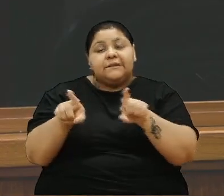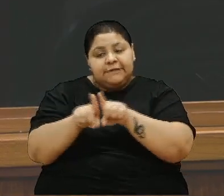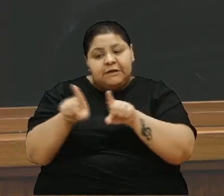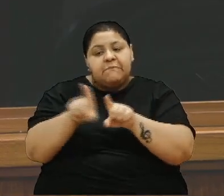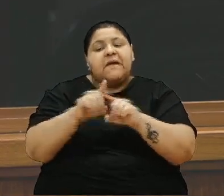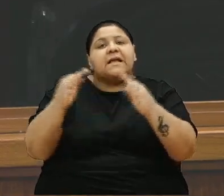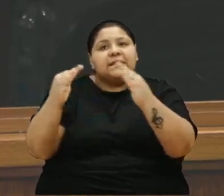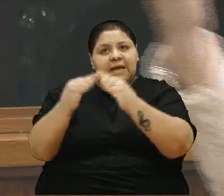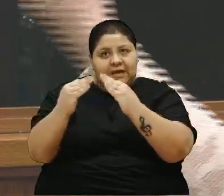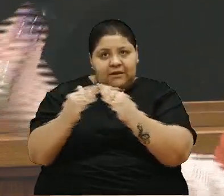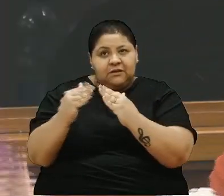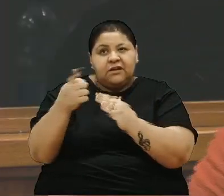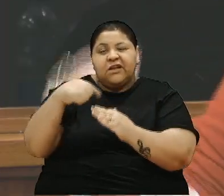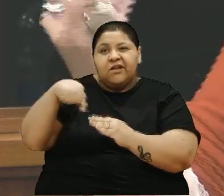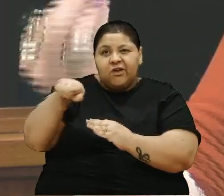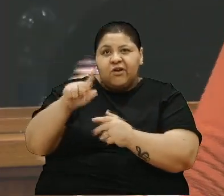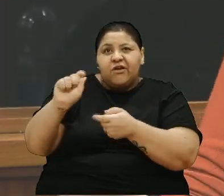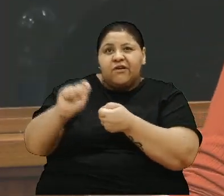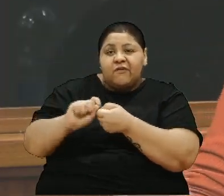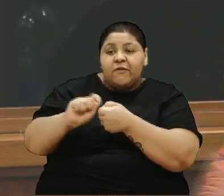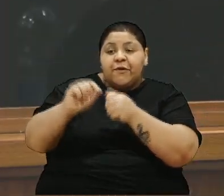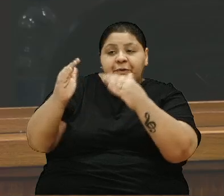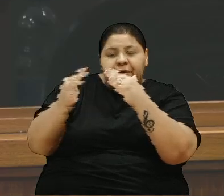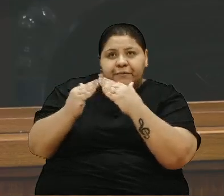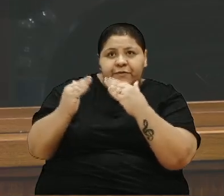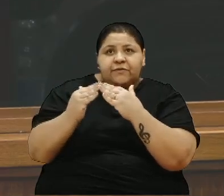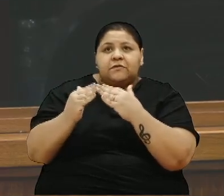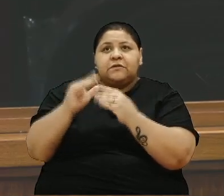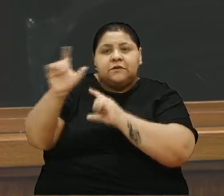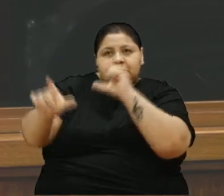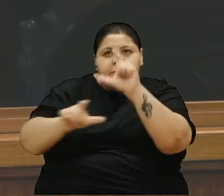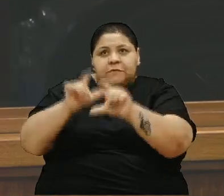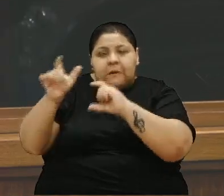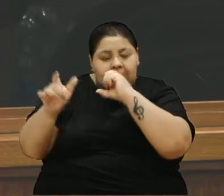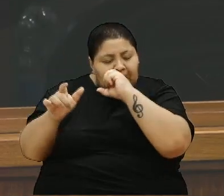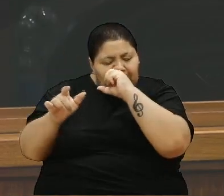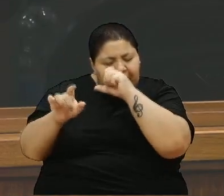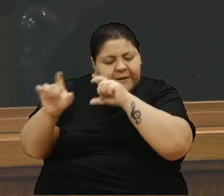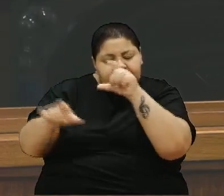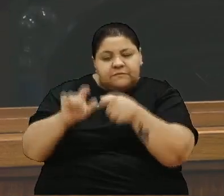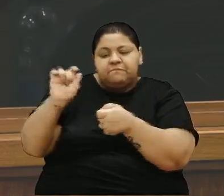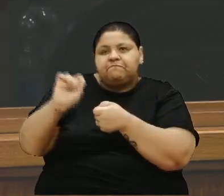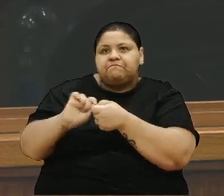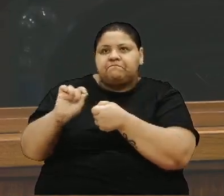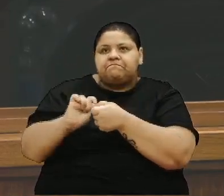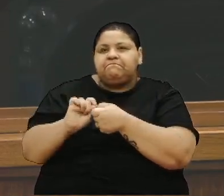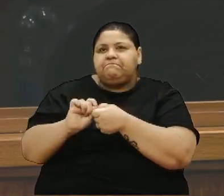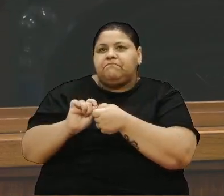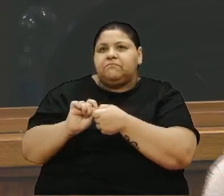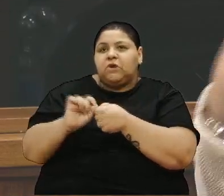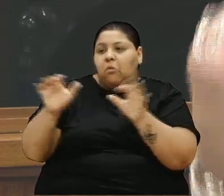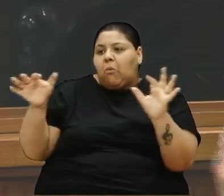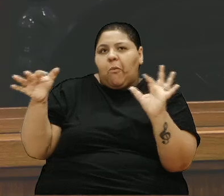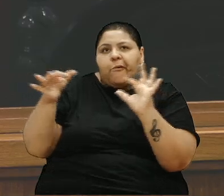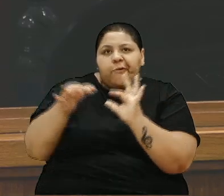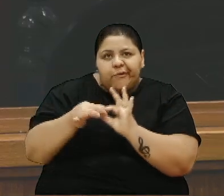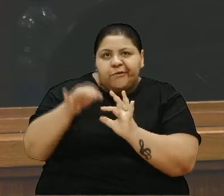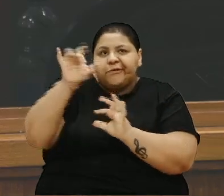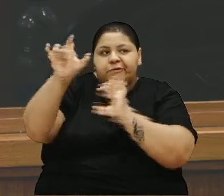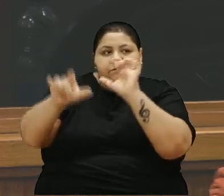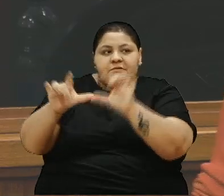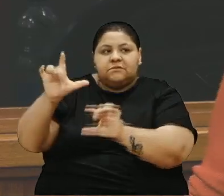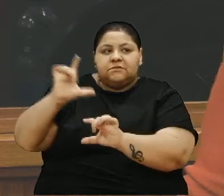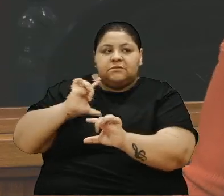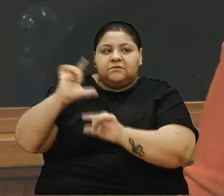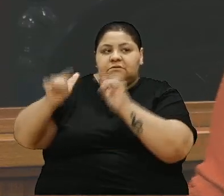habitação também. Vamos fazer habitação para as pessoas, então? Vamos fazer algum convênio que essas pessoas tenham